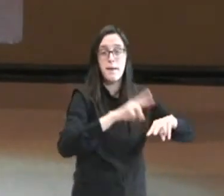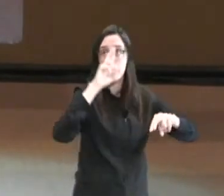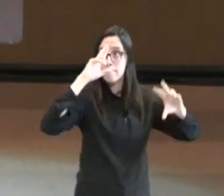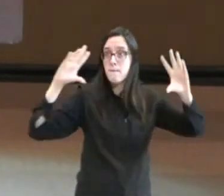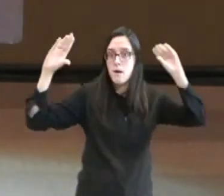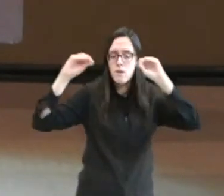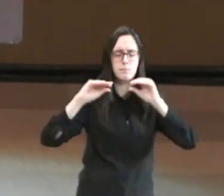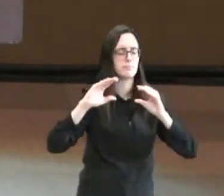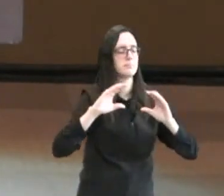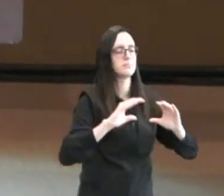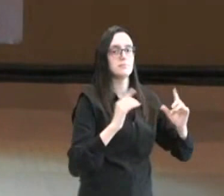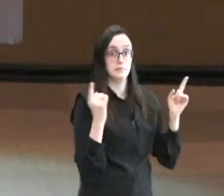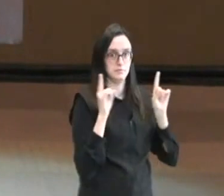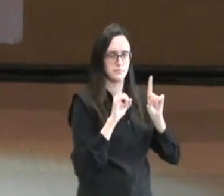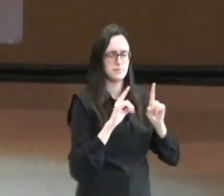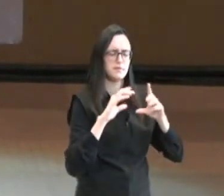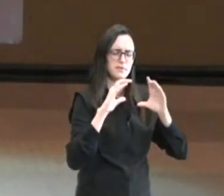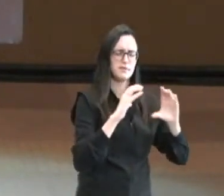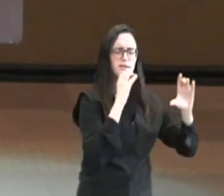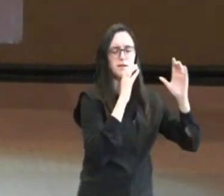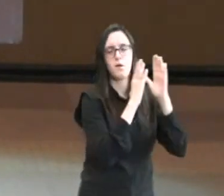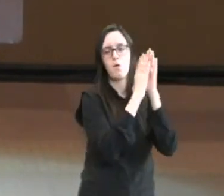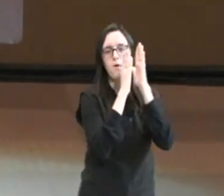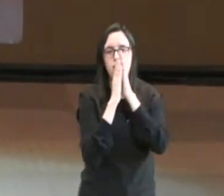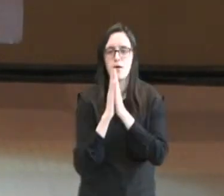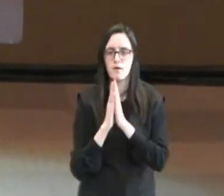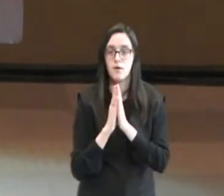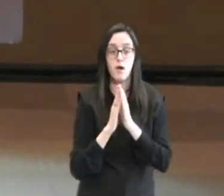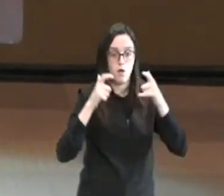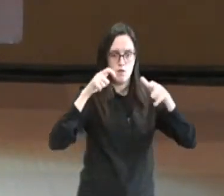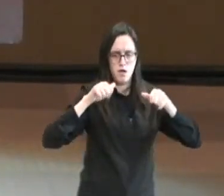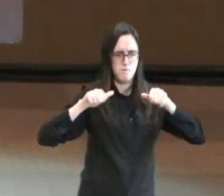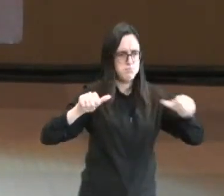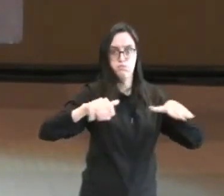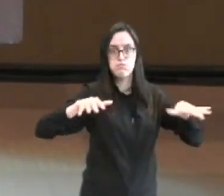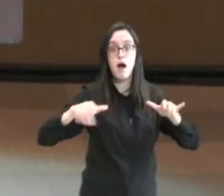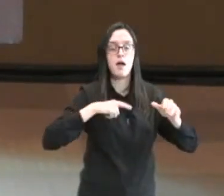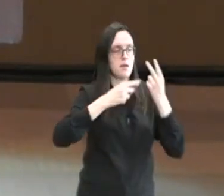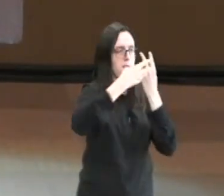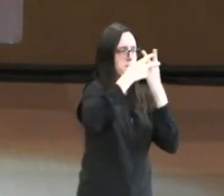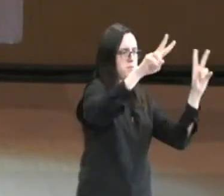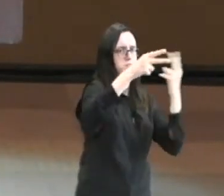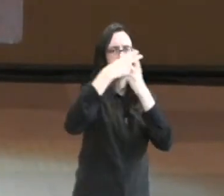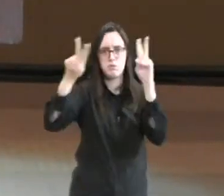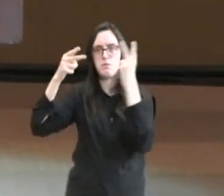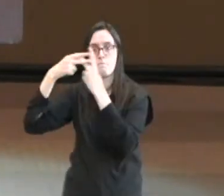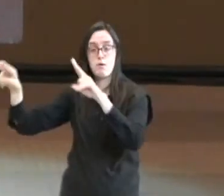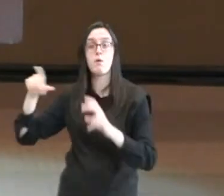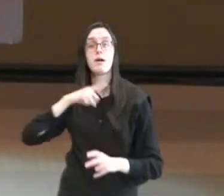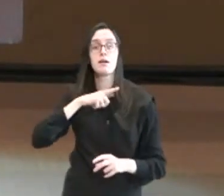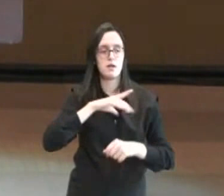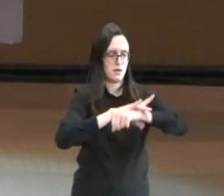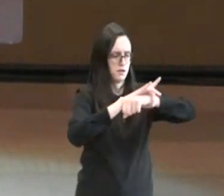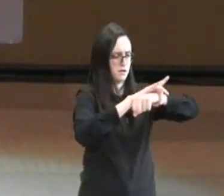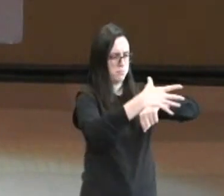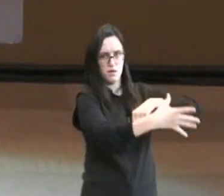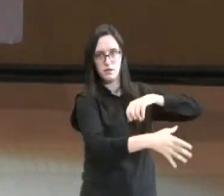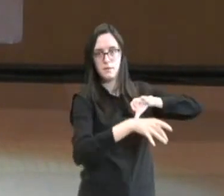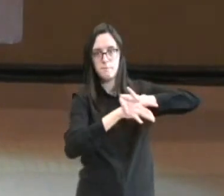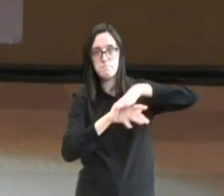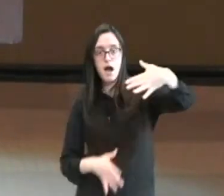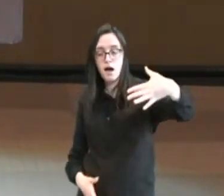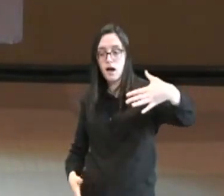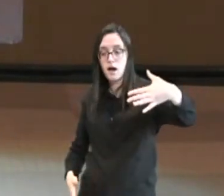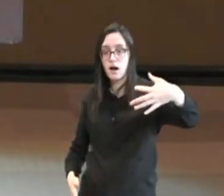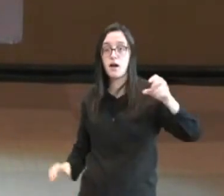eles cantavam e oravam. O lugar tremeu, todas as celas se abriram, as algemas se abriram,